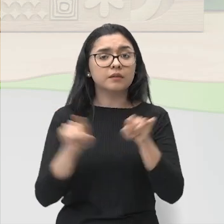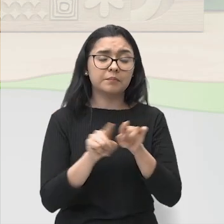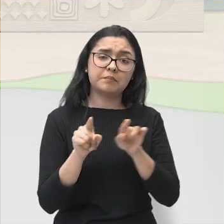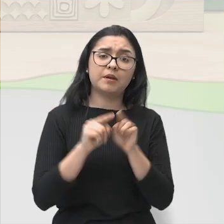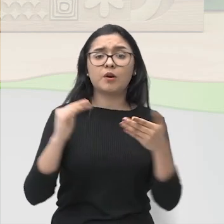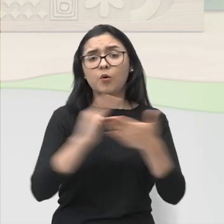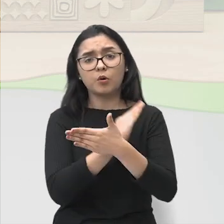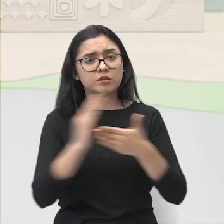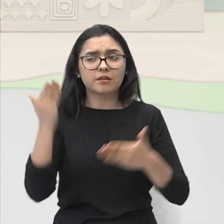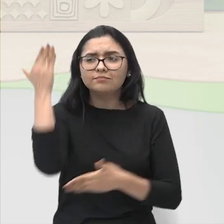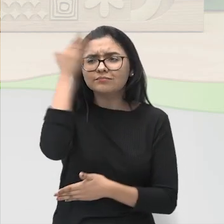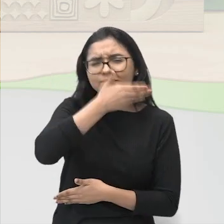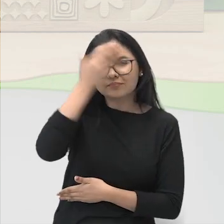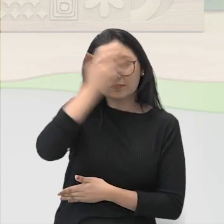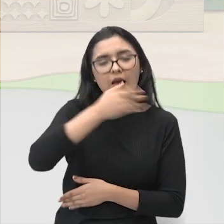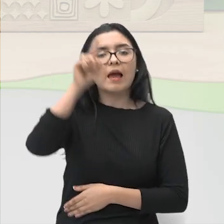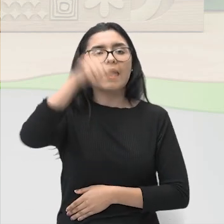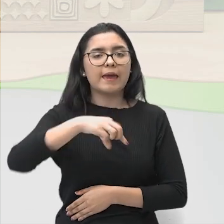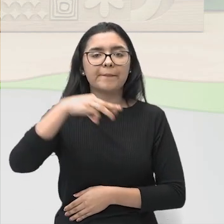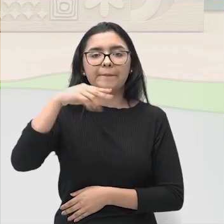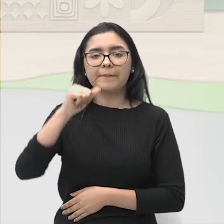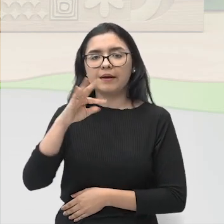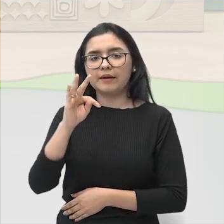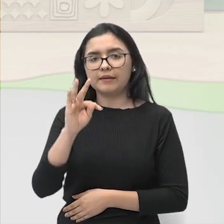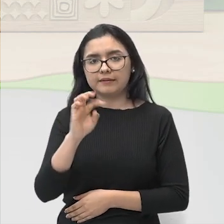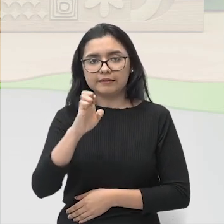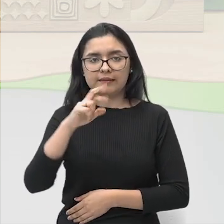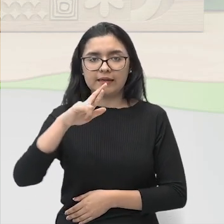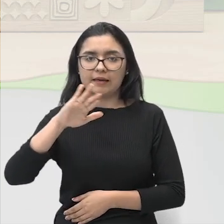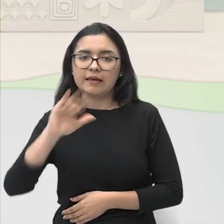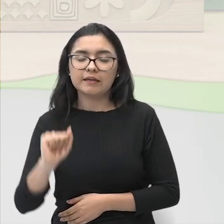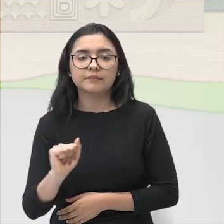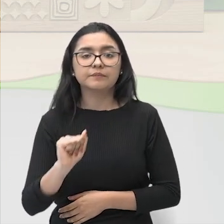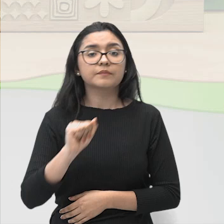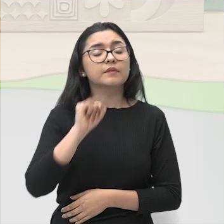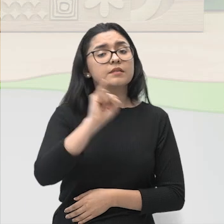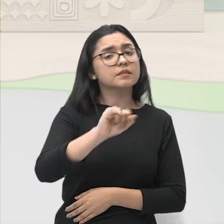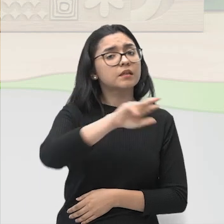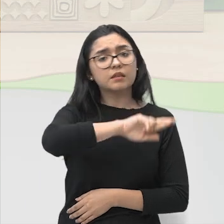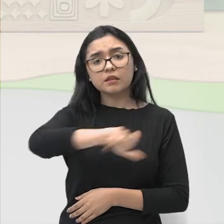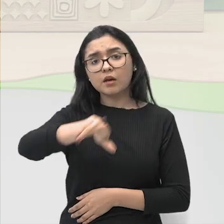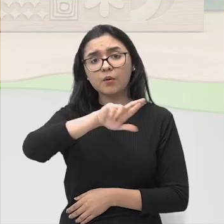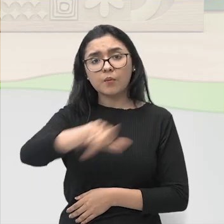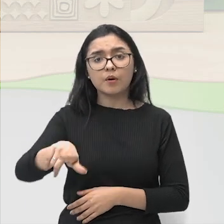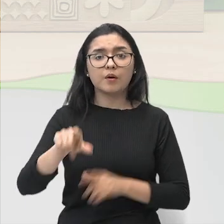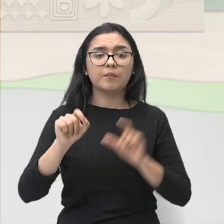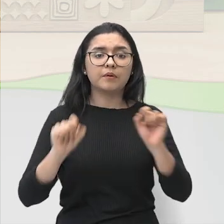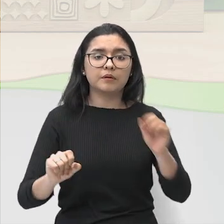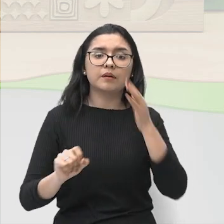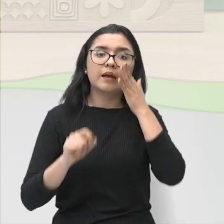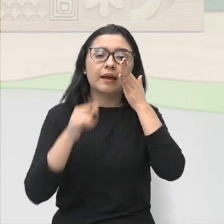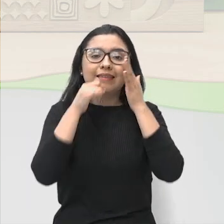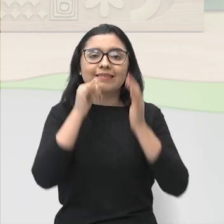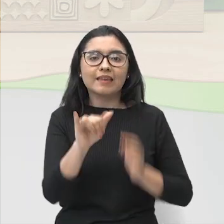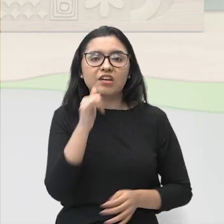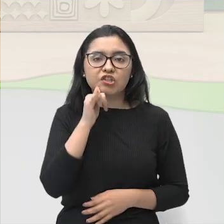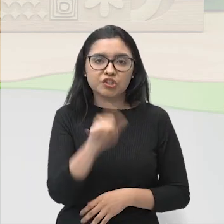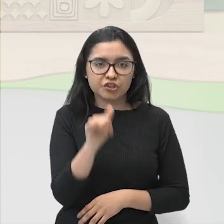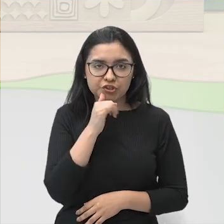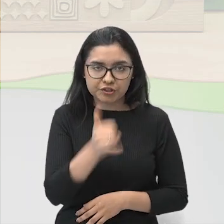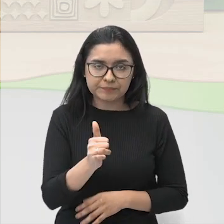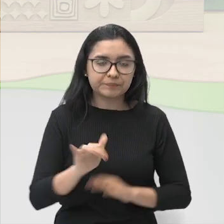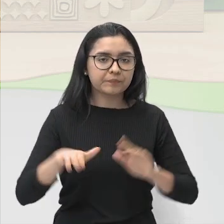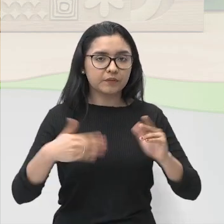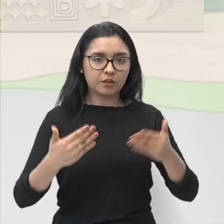não enxergamos é matéria, certo? Se não é matéria, é energia. Então,